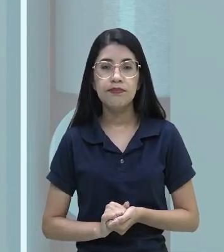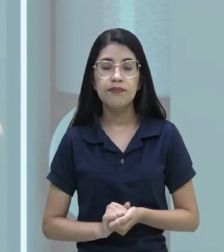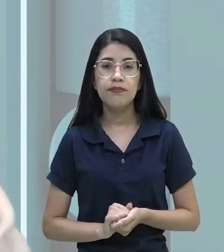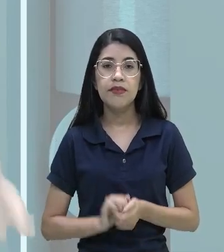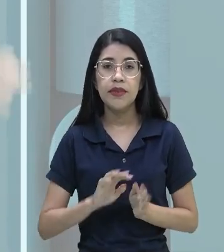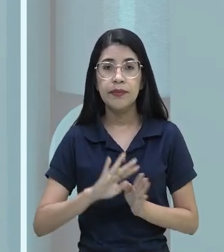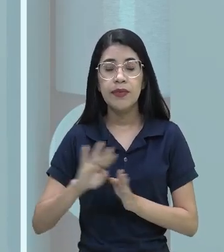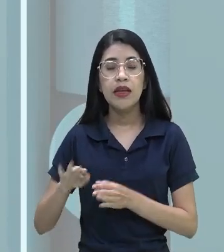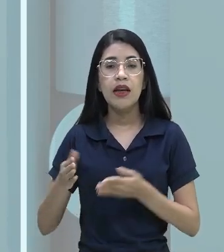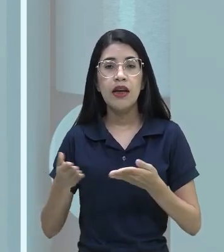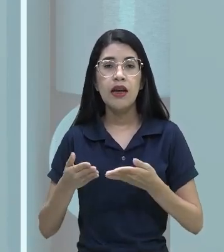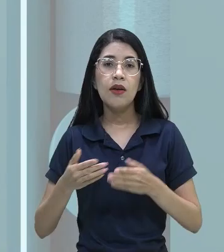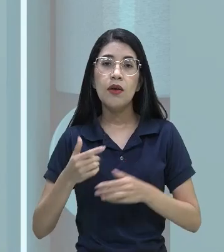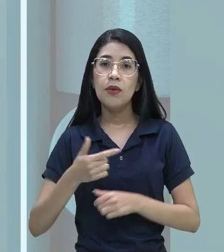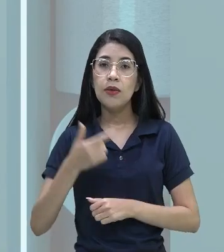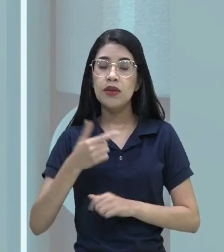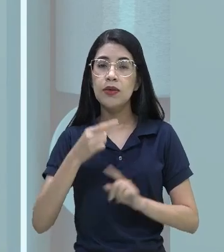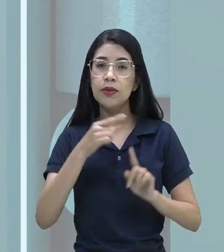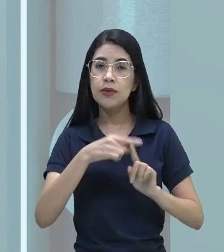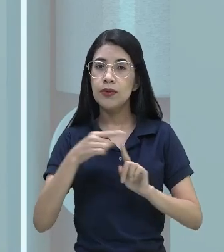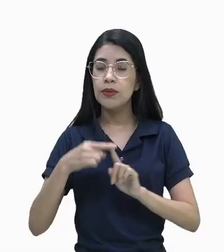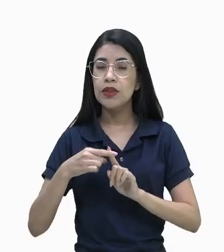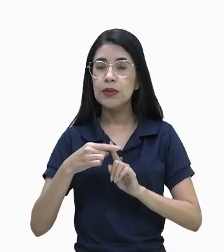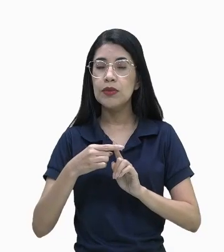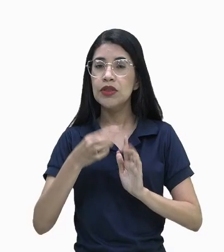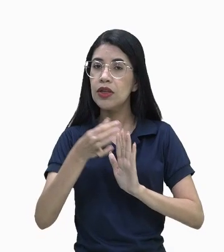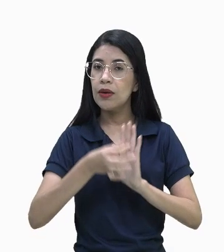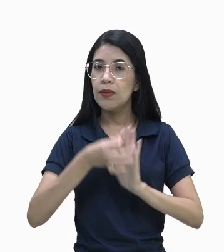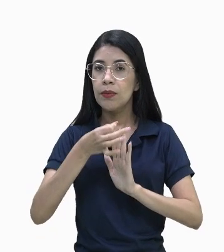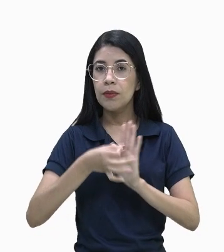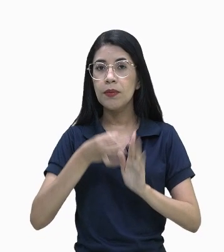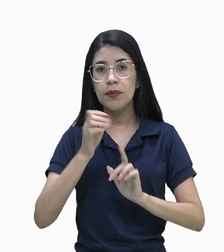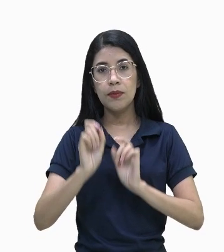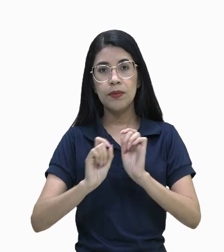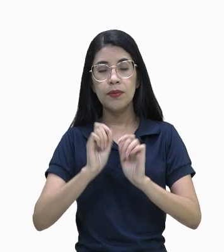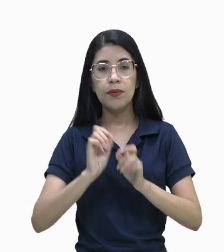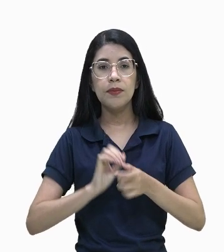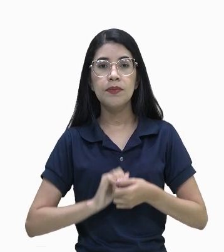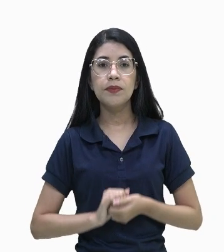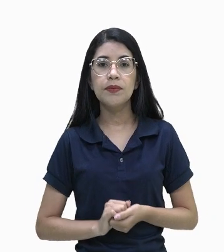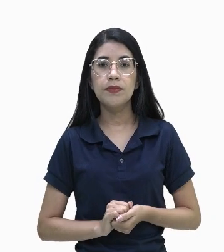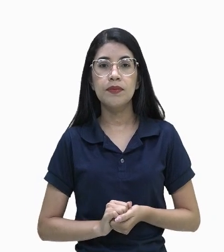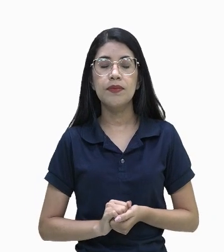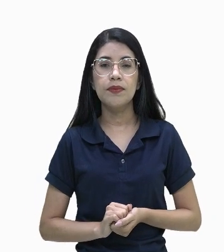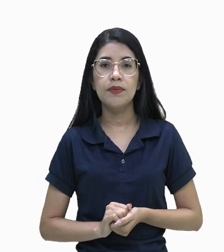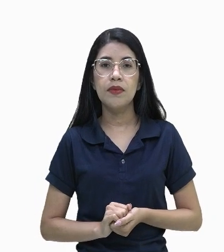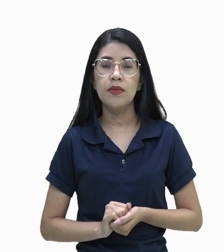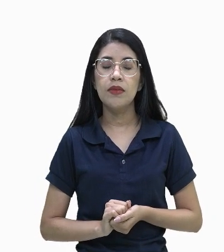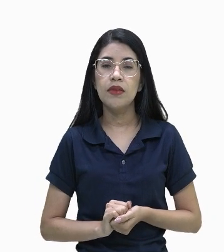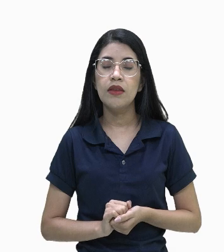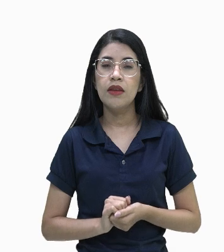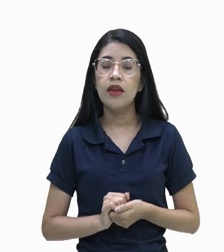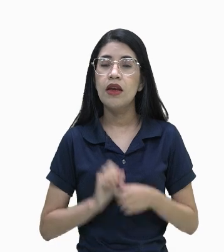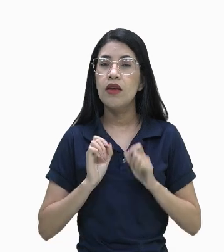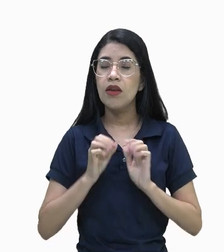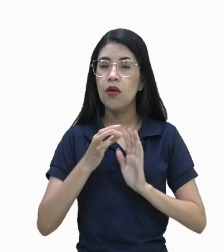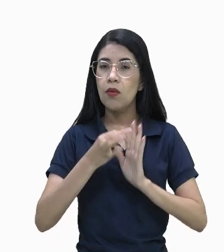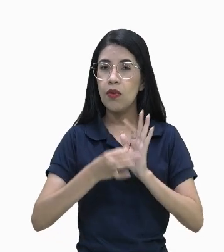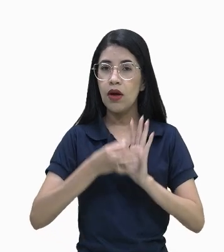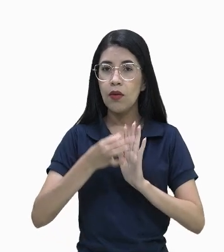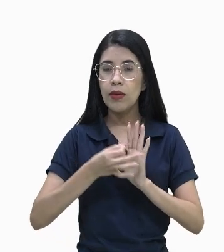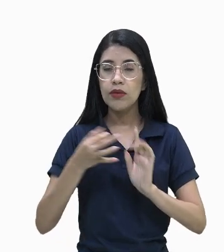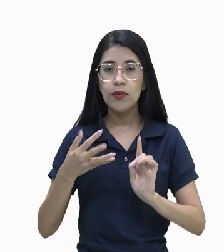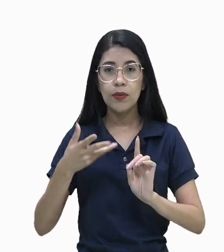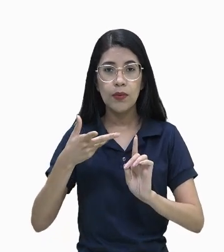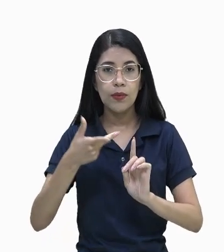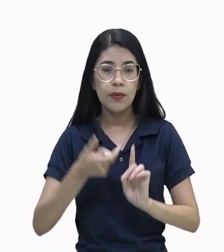então, vamos ao segundo tipo de argumento. O segundo tipo é justamente a questão do argumento